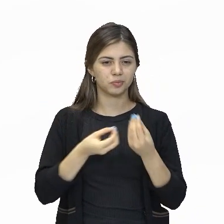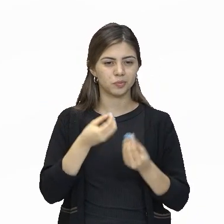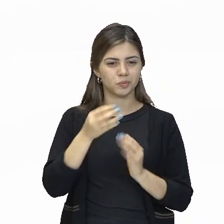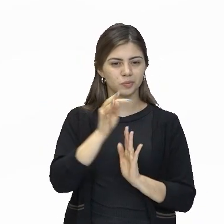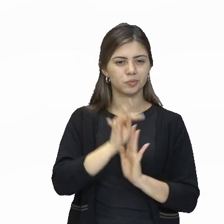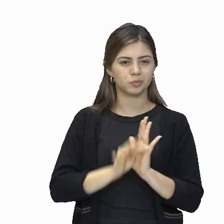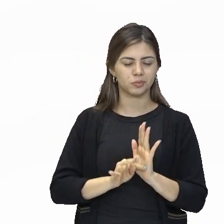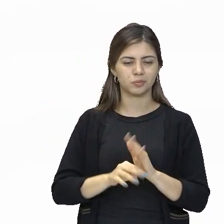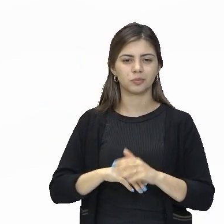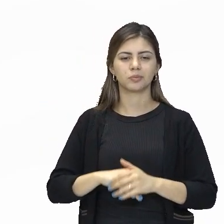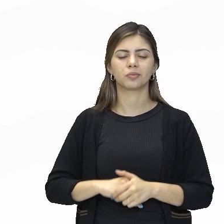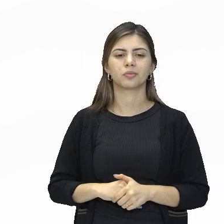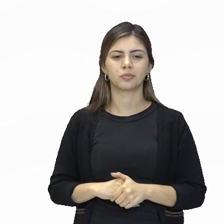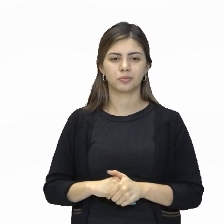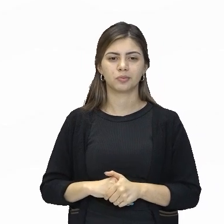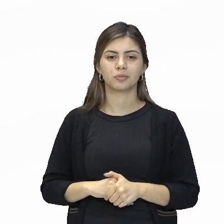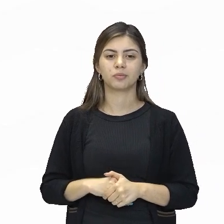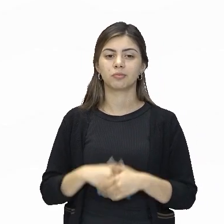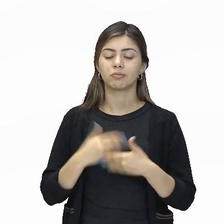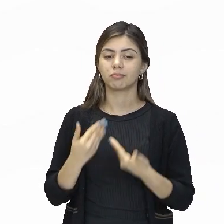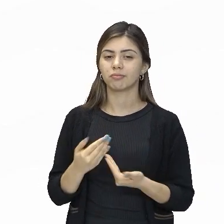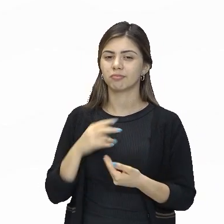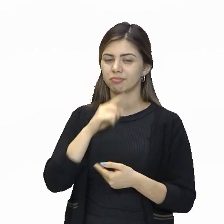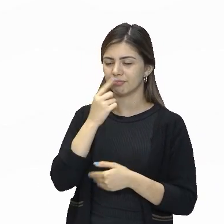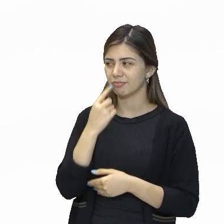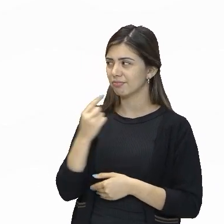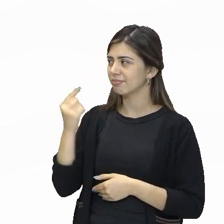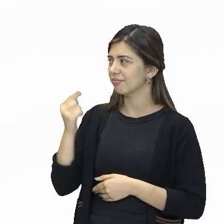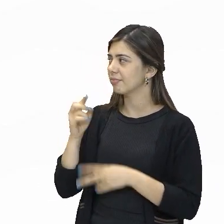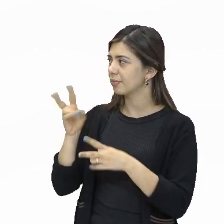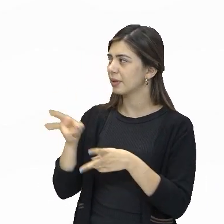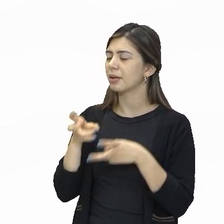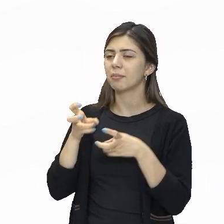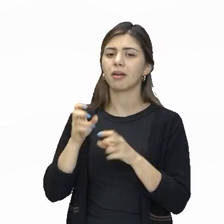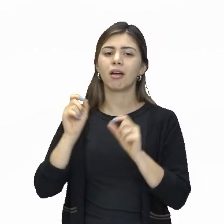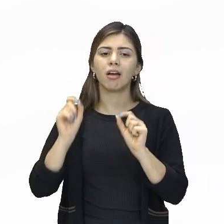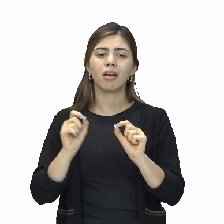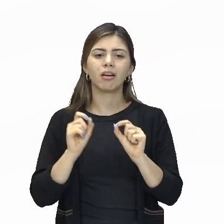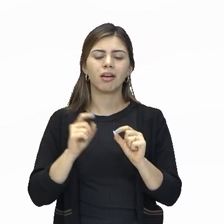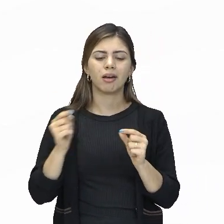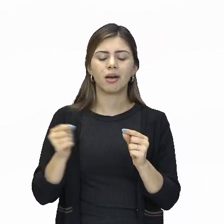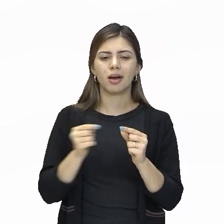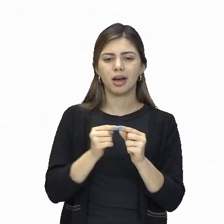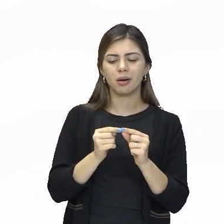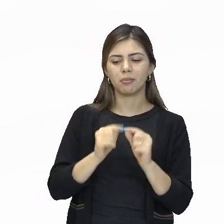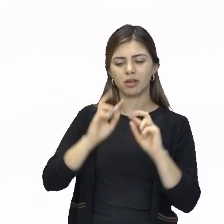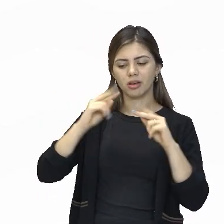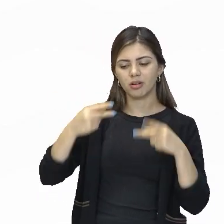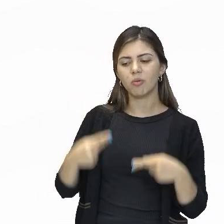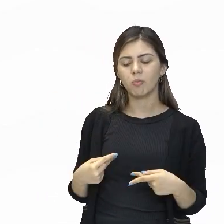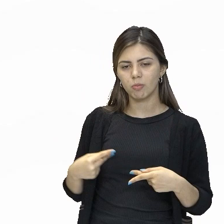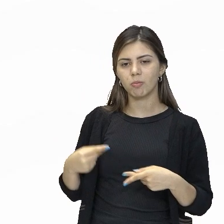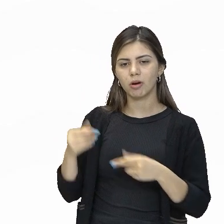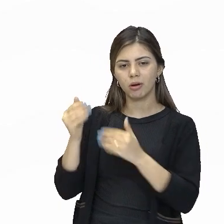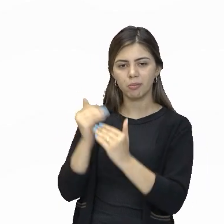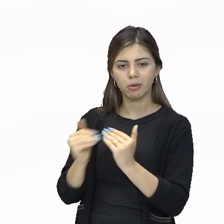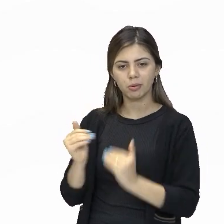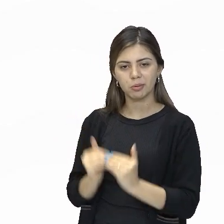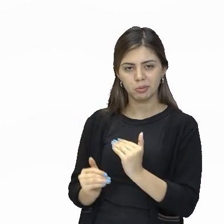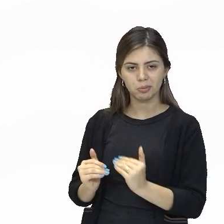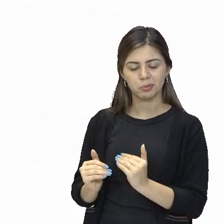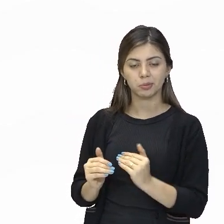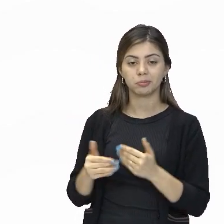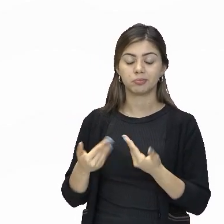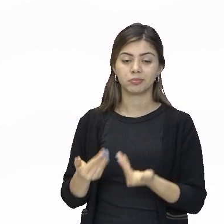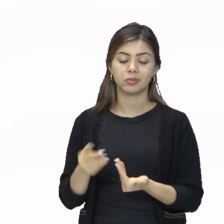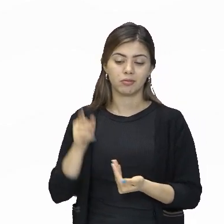aí que esse soneto, ele trata da decadência humana, tá? Geralmente o autor